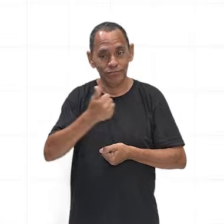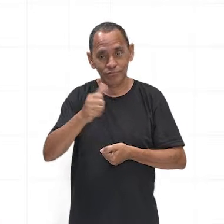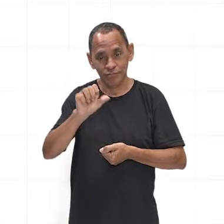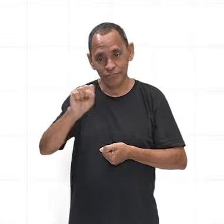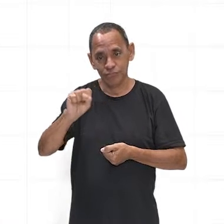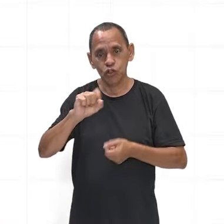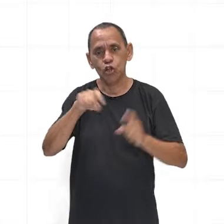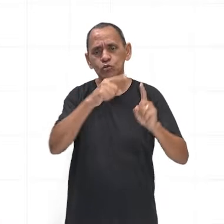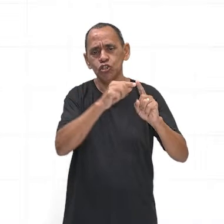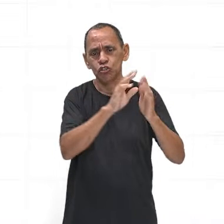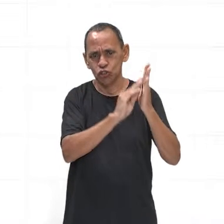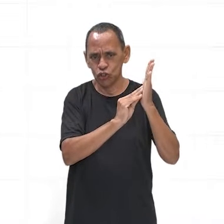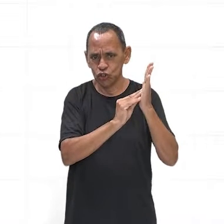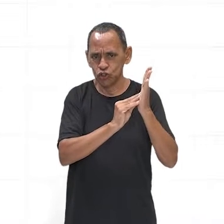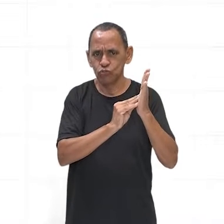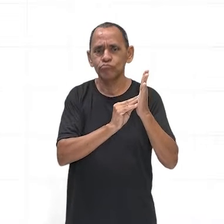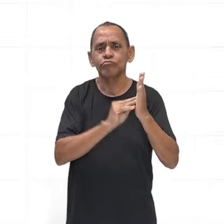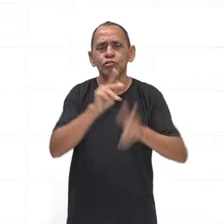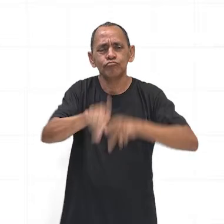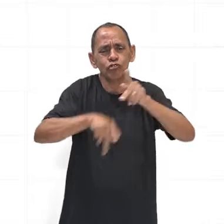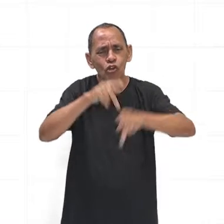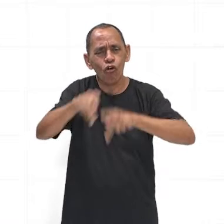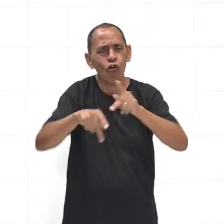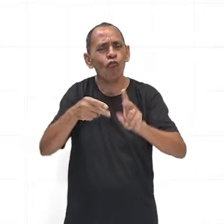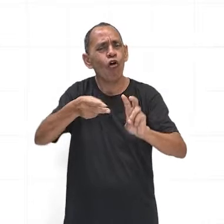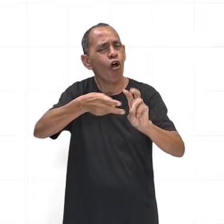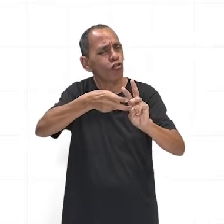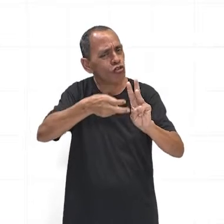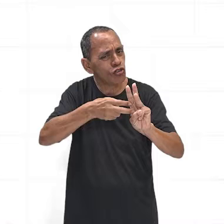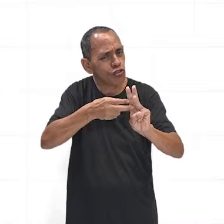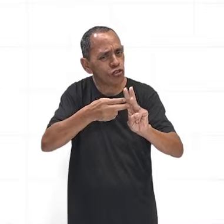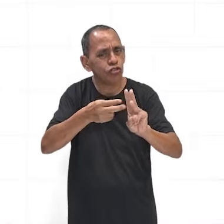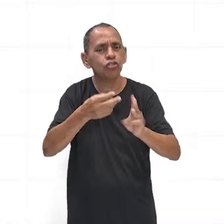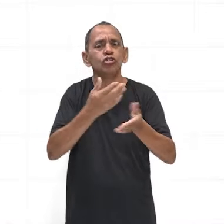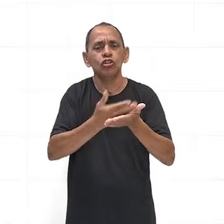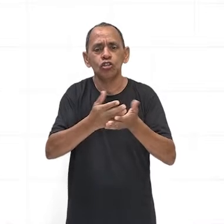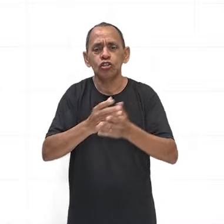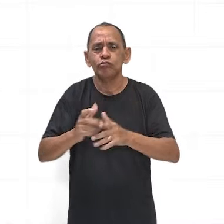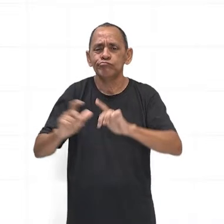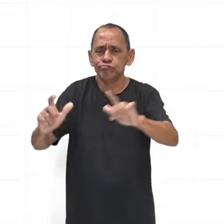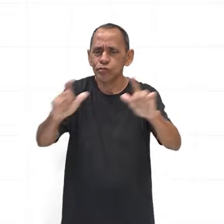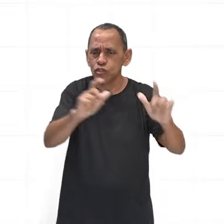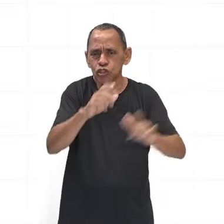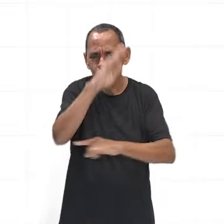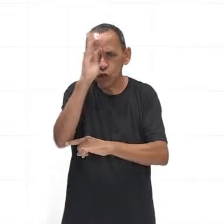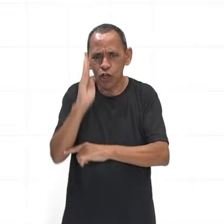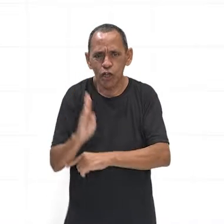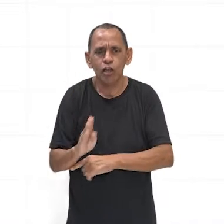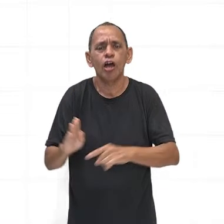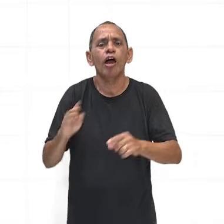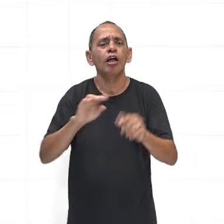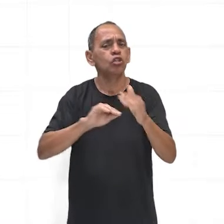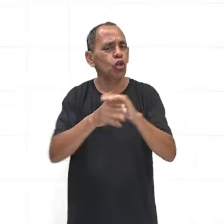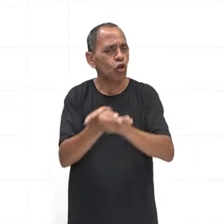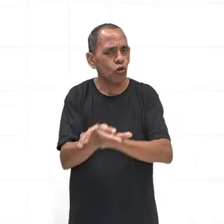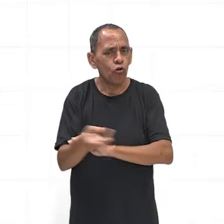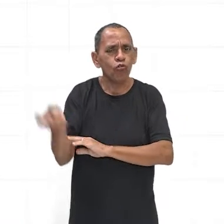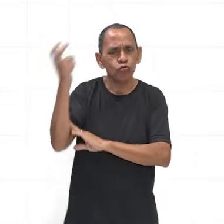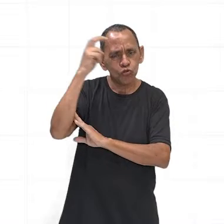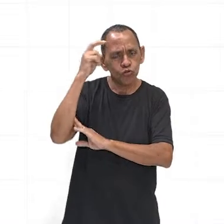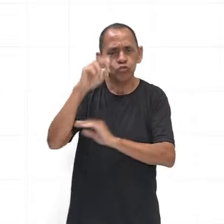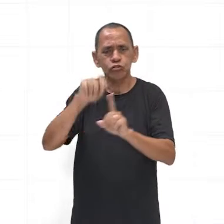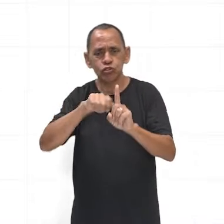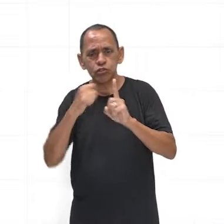objeto de conhecimento povos indígenas originários do atual território brasileiro e seus hábitos culturais e